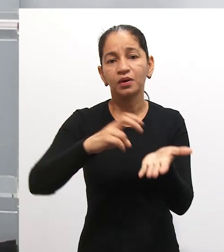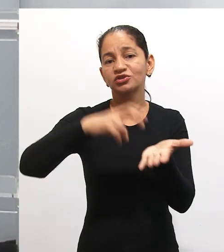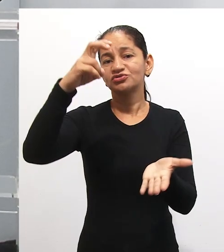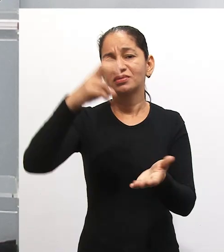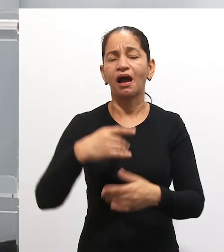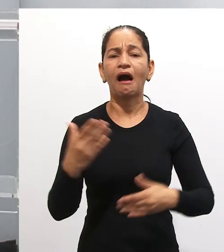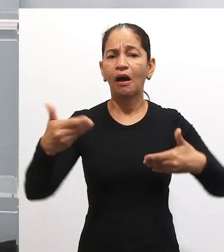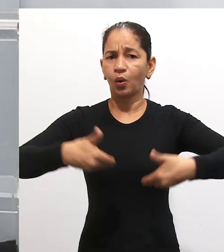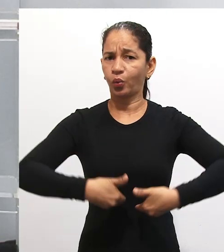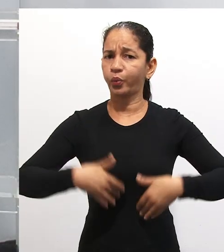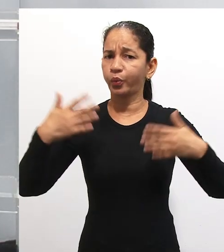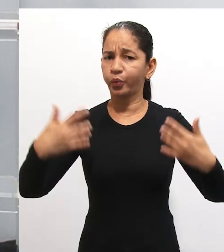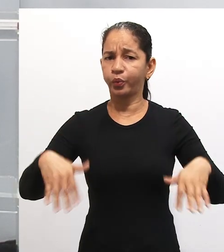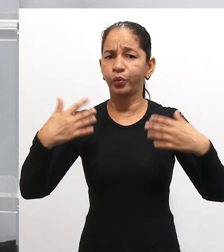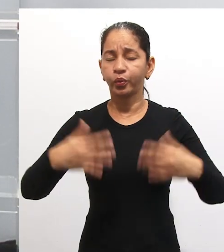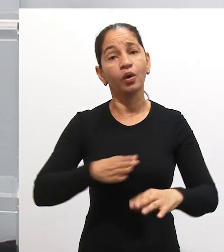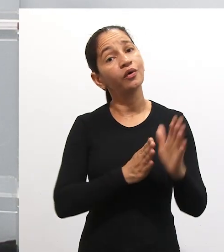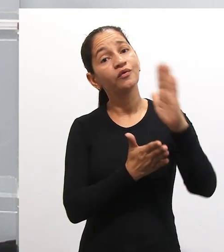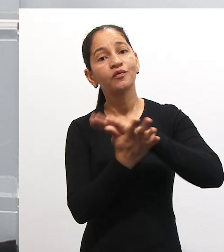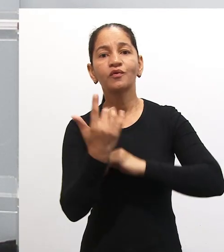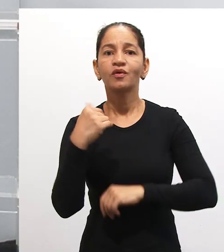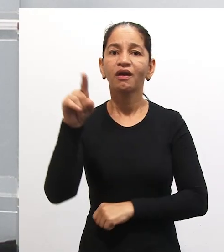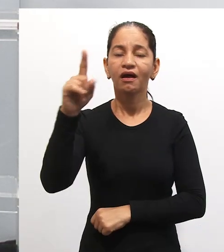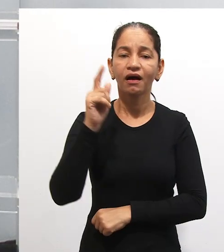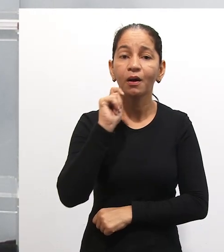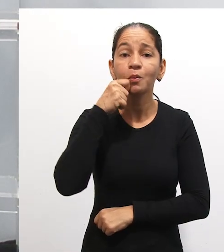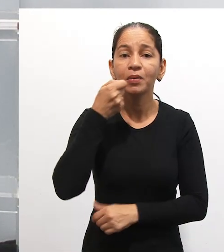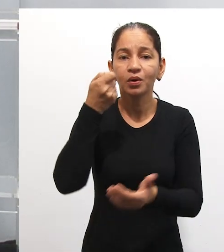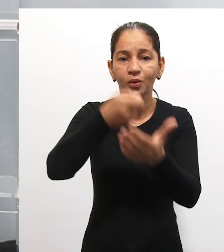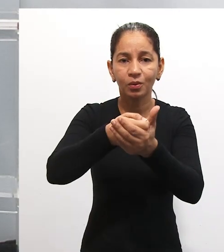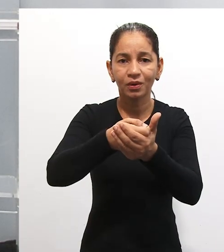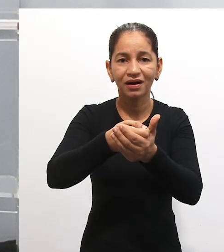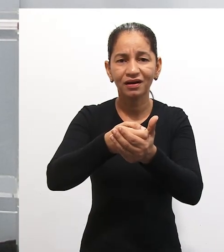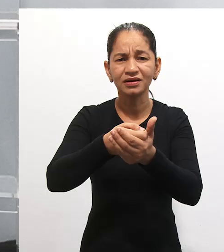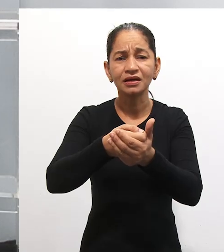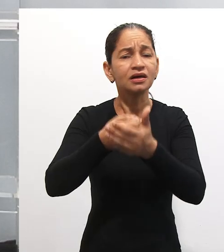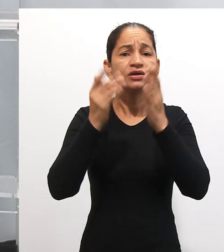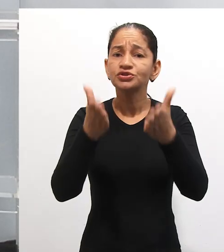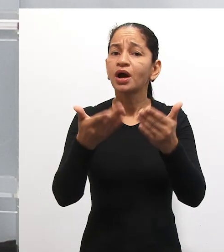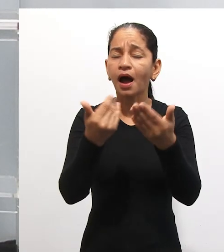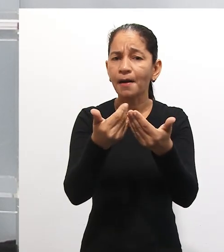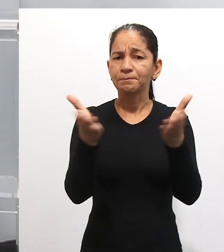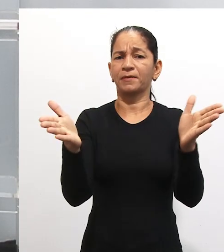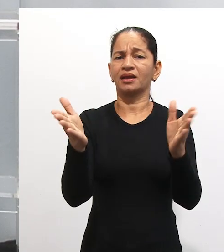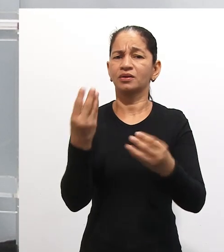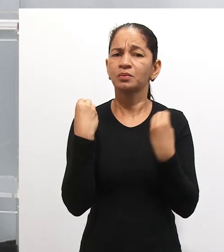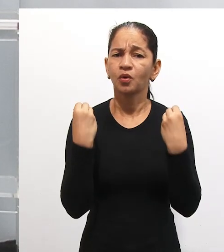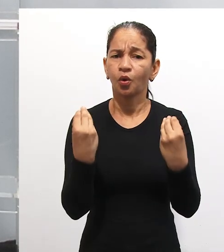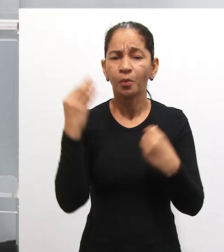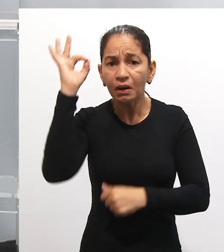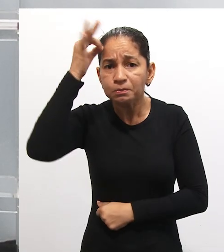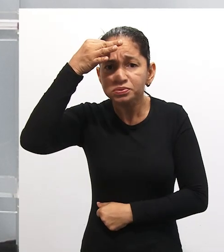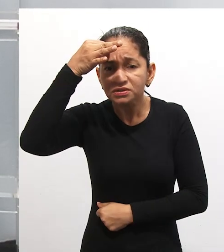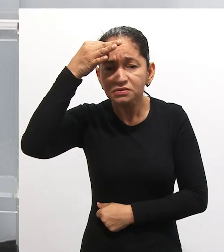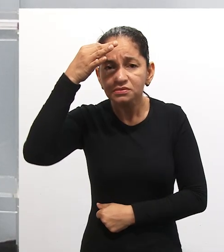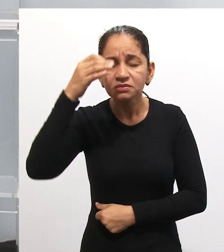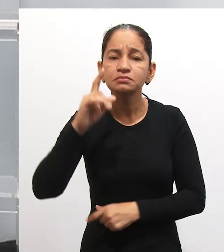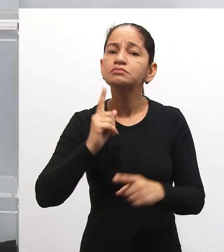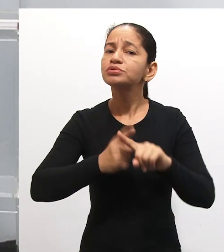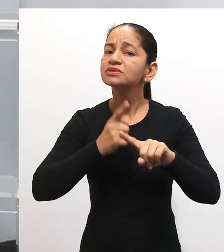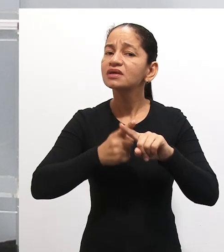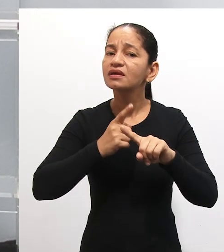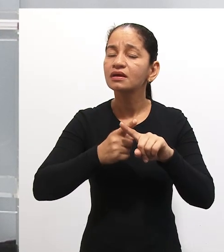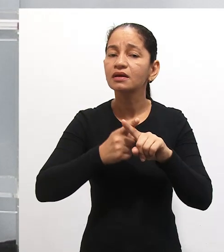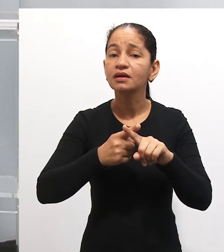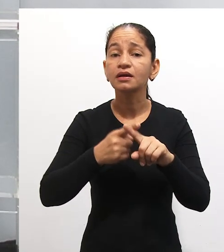cedo, eu estou com fome, vou lá na padaria tomar um café, comer um pão, já está aberta, olha só que legal. As pessoas começaram